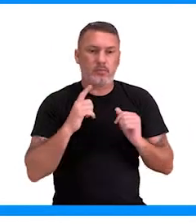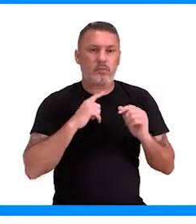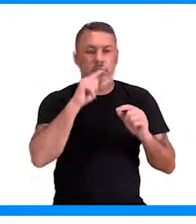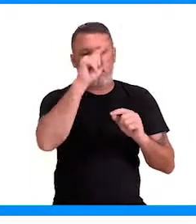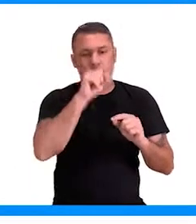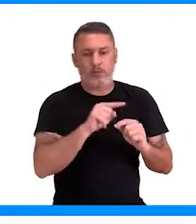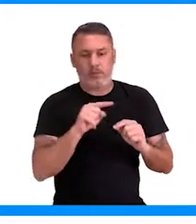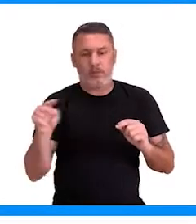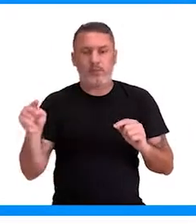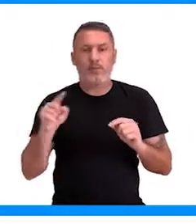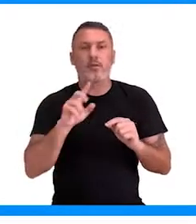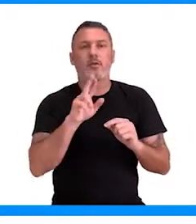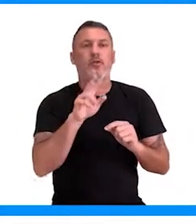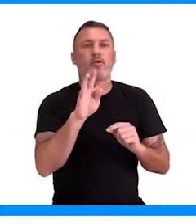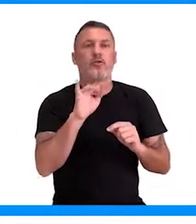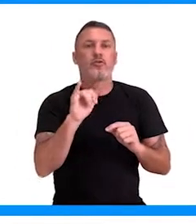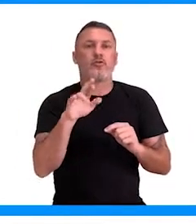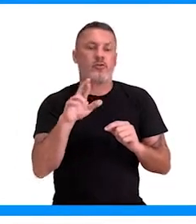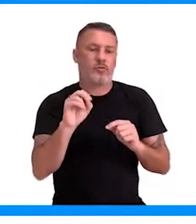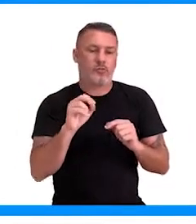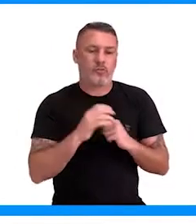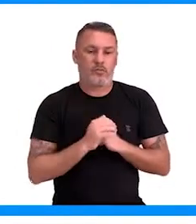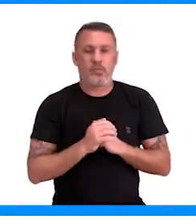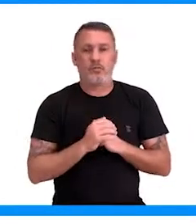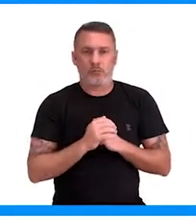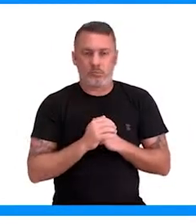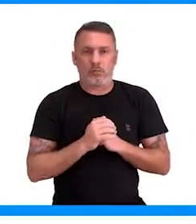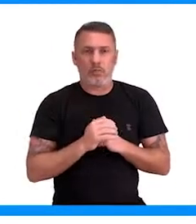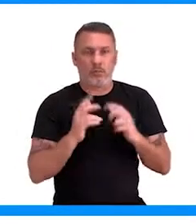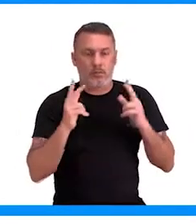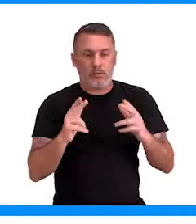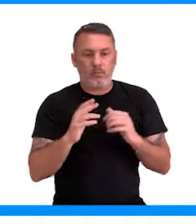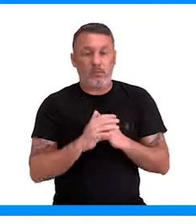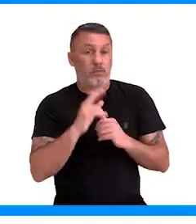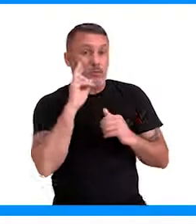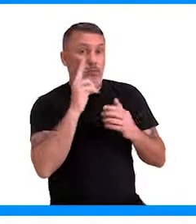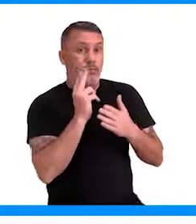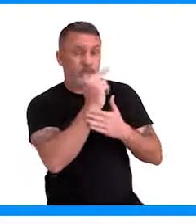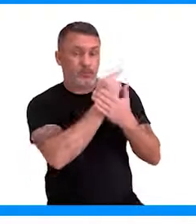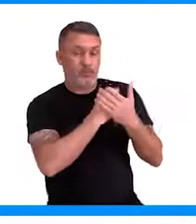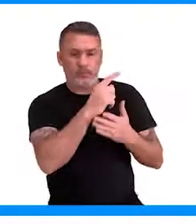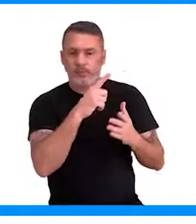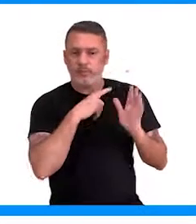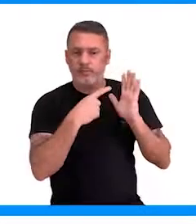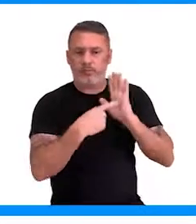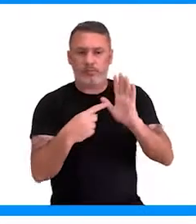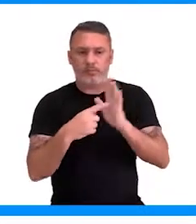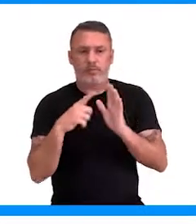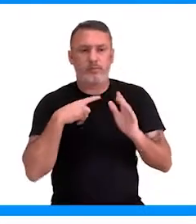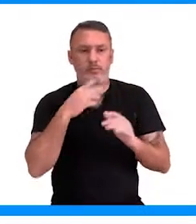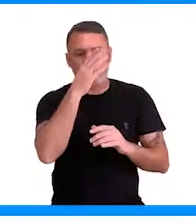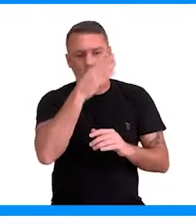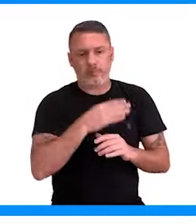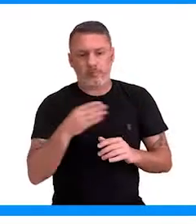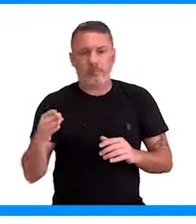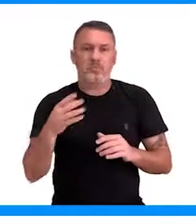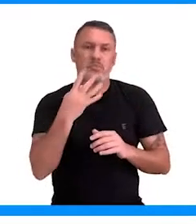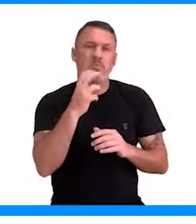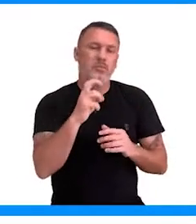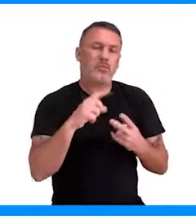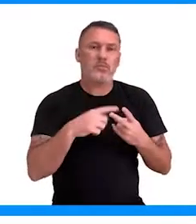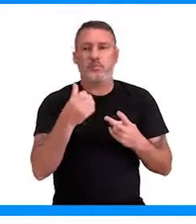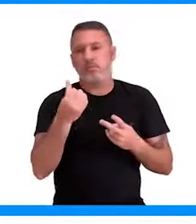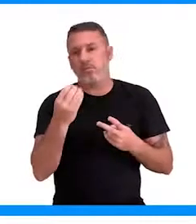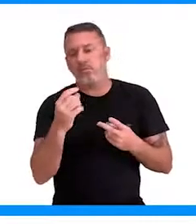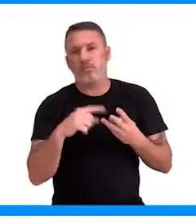e o ângulo de tiro, este ângulo aqui. Nessa figura vocês estão vendo vários ângulos, né?